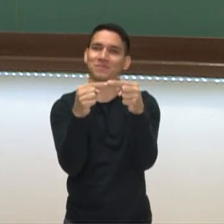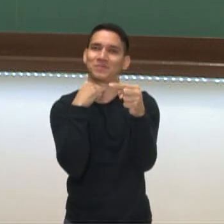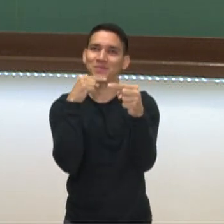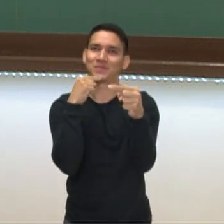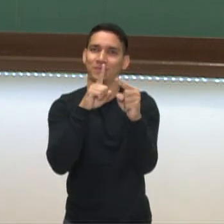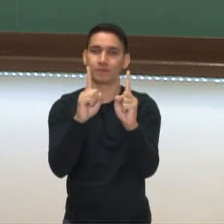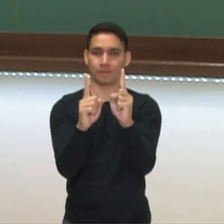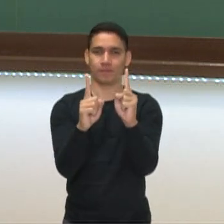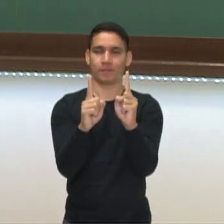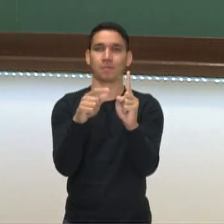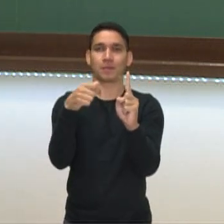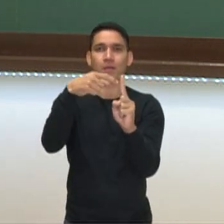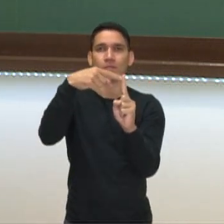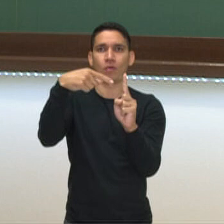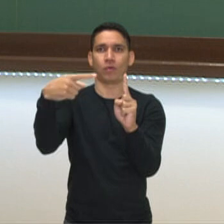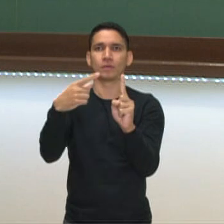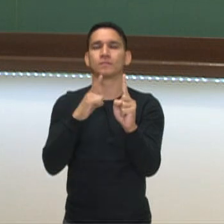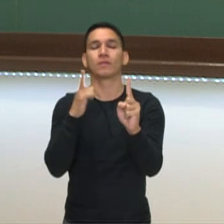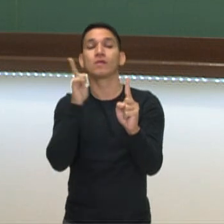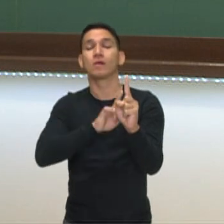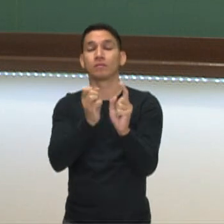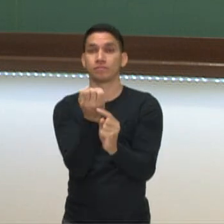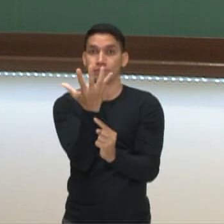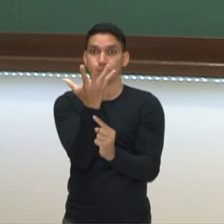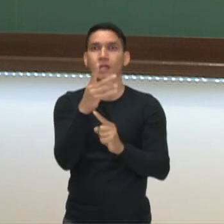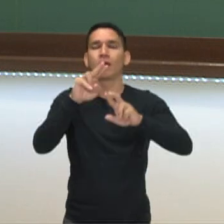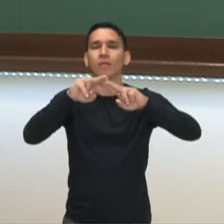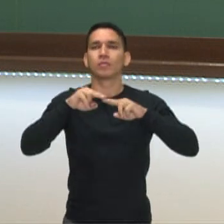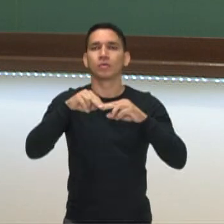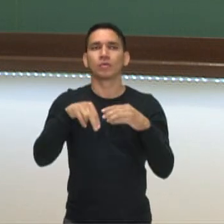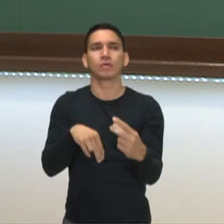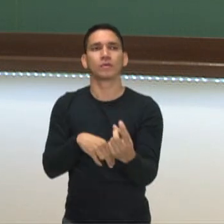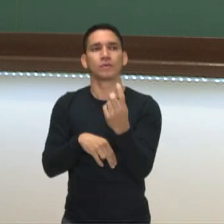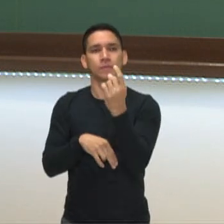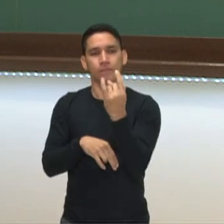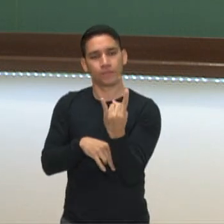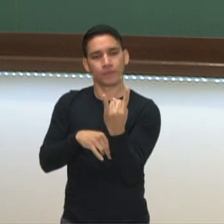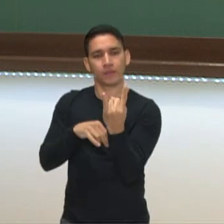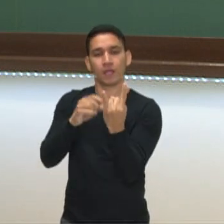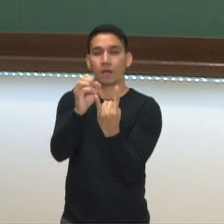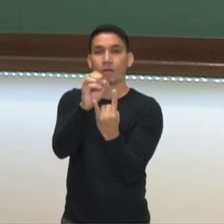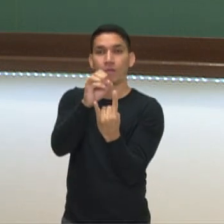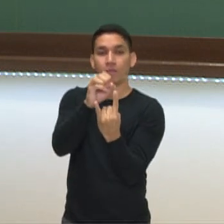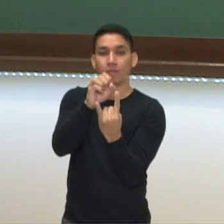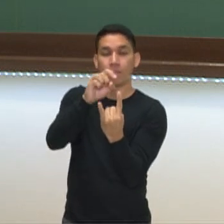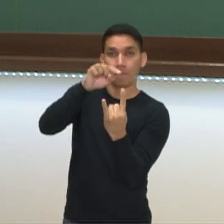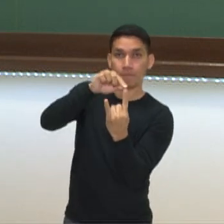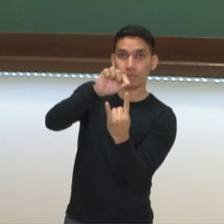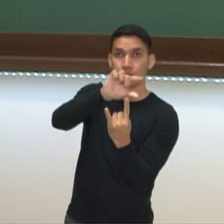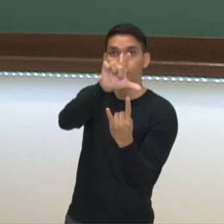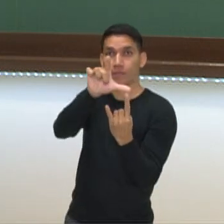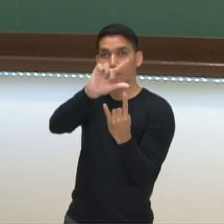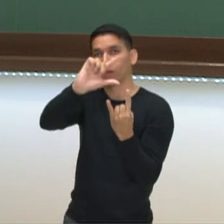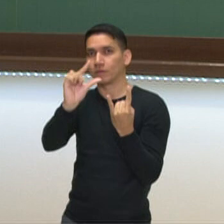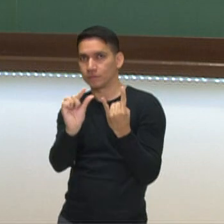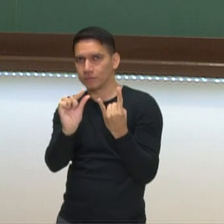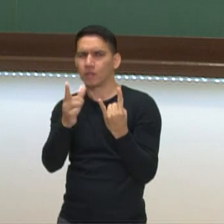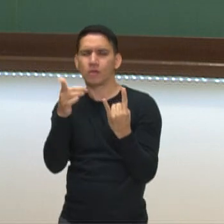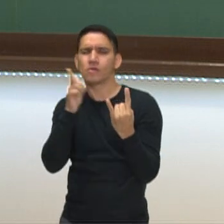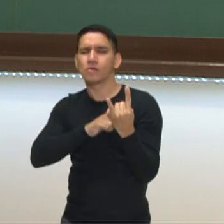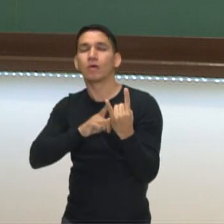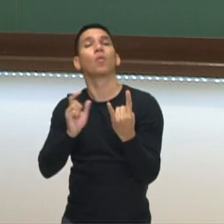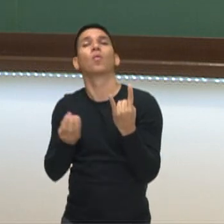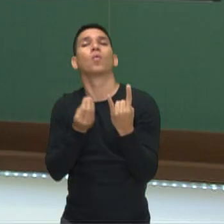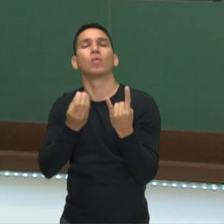lâmpada, tá? Então, esses terminais têm que ser um ligado no polo positivo e o outro terminal no polo positivo. Vamos ver se isso está acontecendo